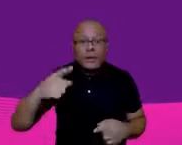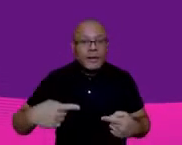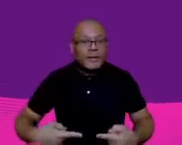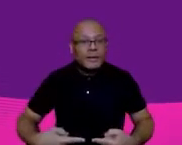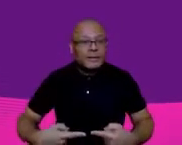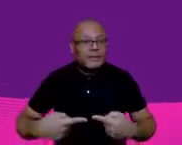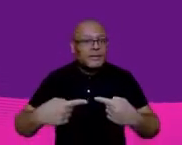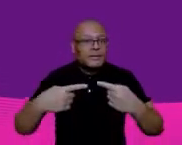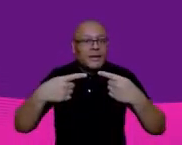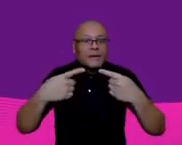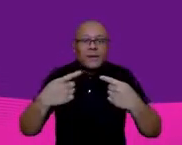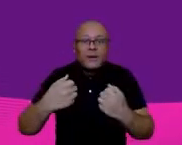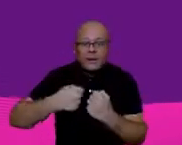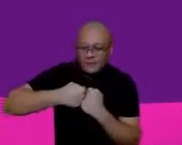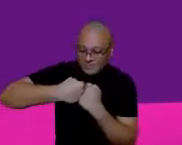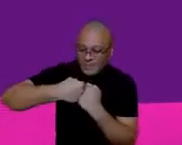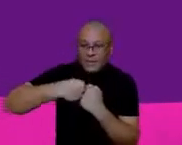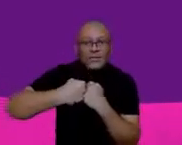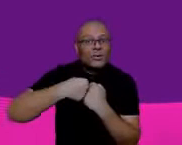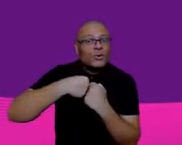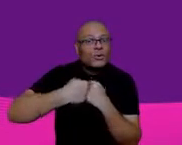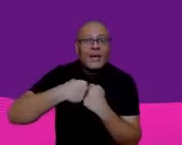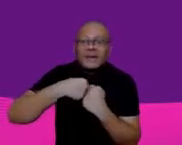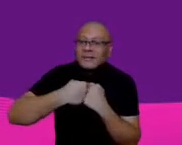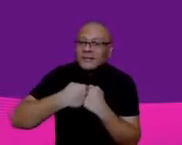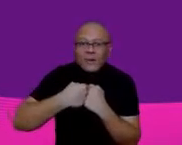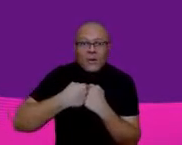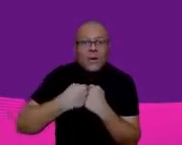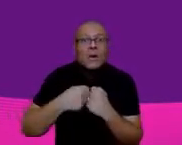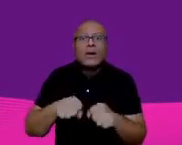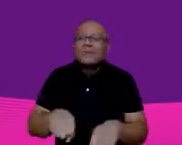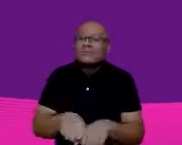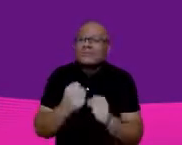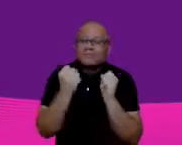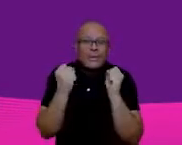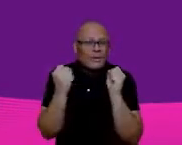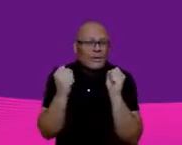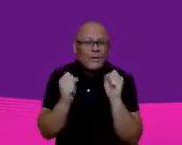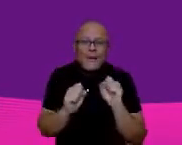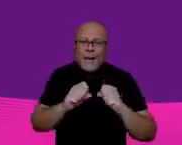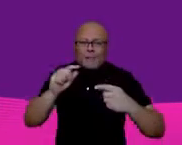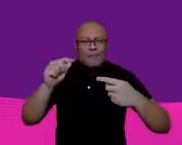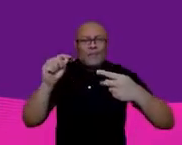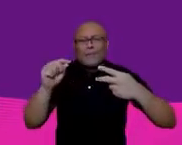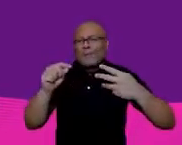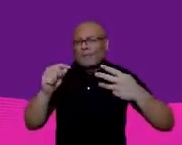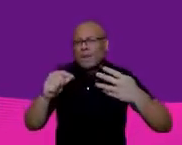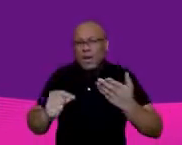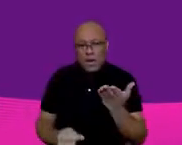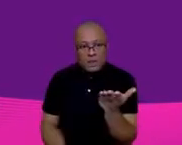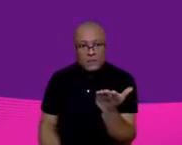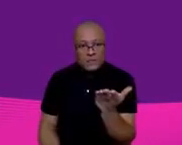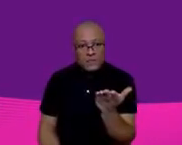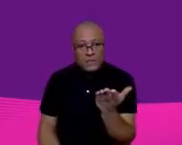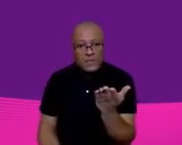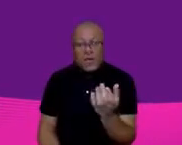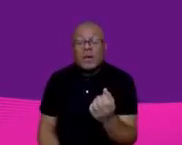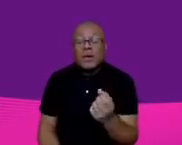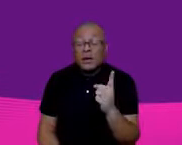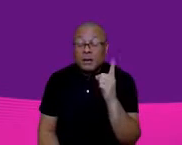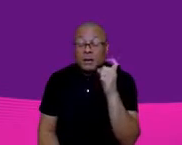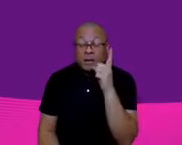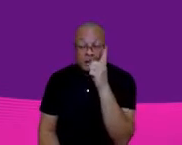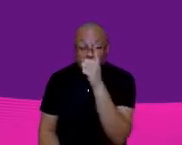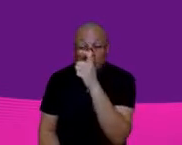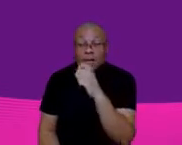articulação, com comminução metafisária, diafisária, extensão diafisária. E aqui, só para a gente ter uma ideia, o quanto era comminutiva a articulação,